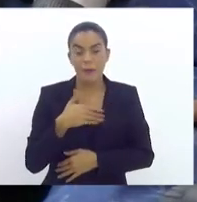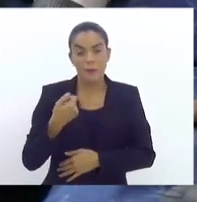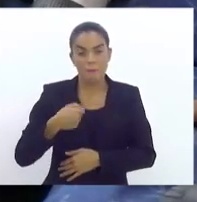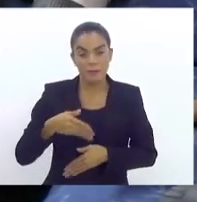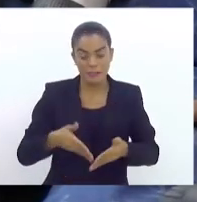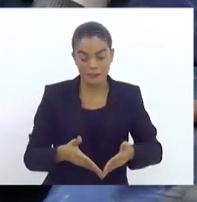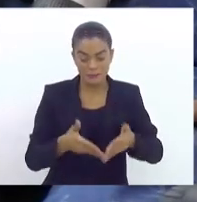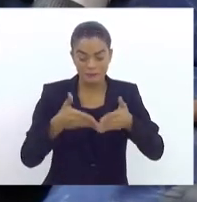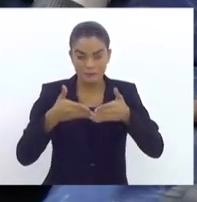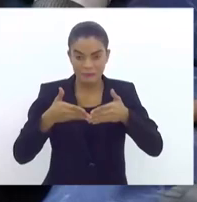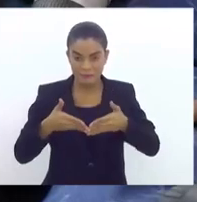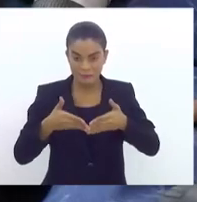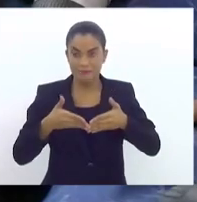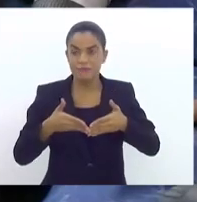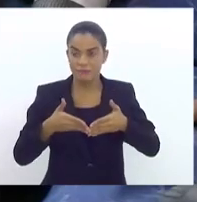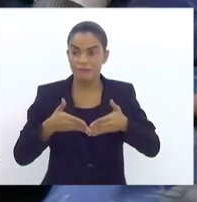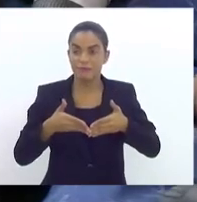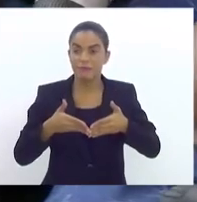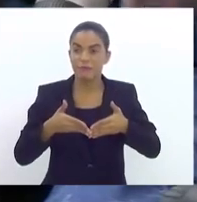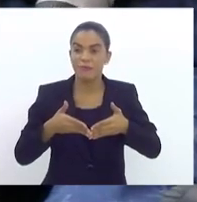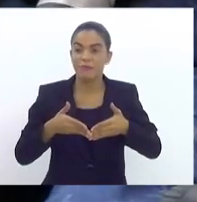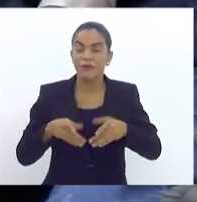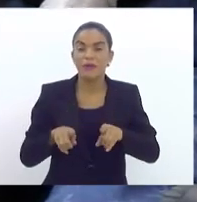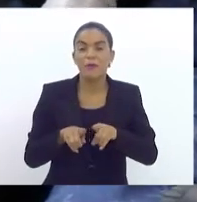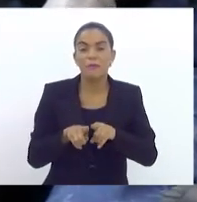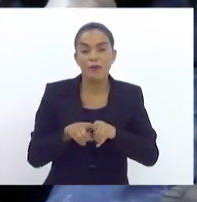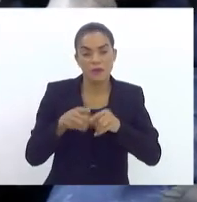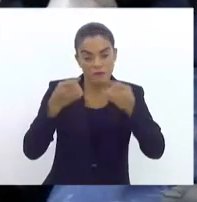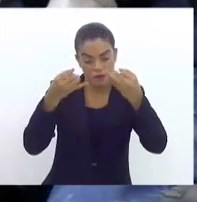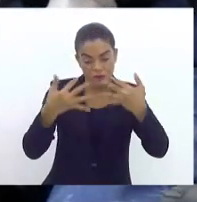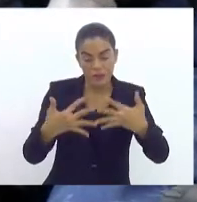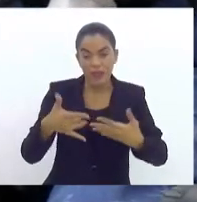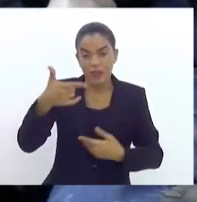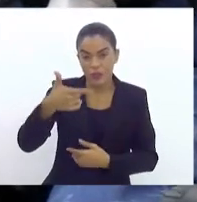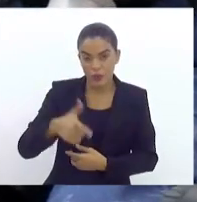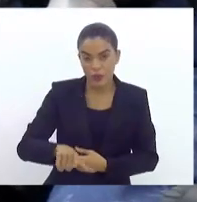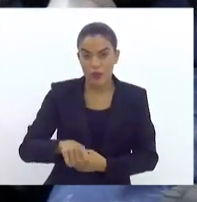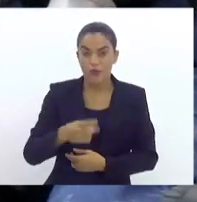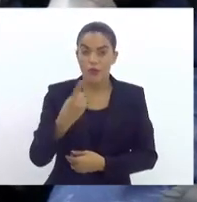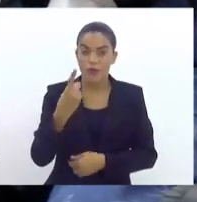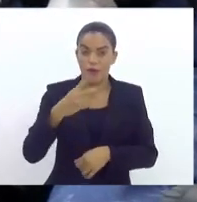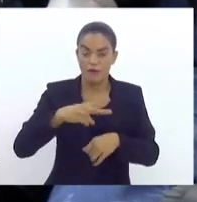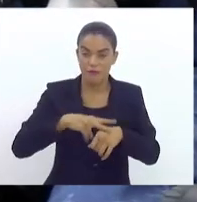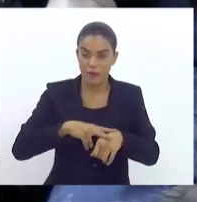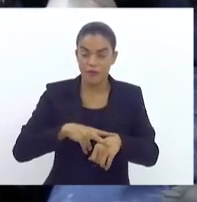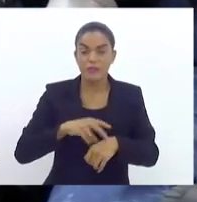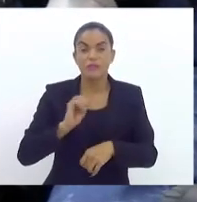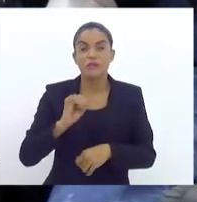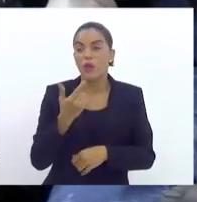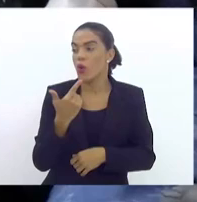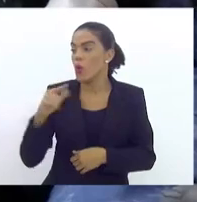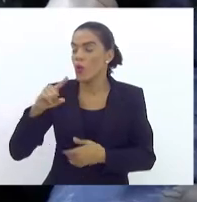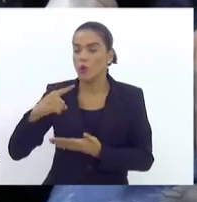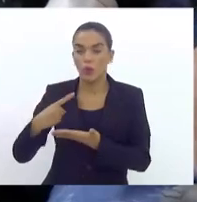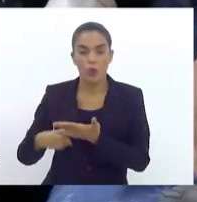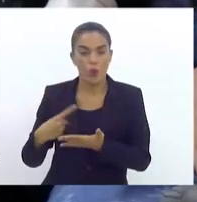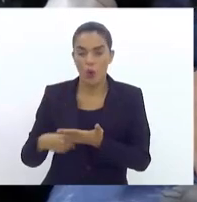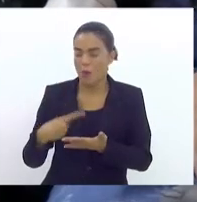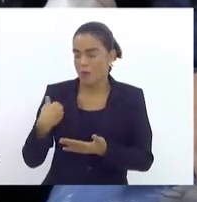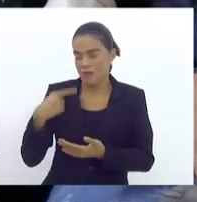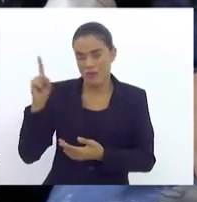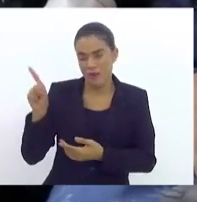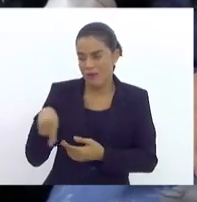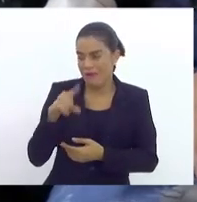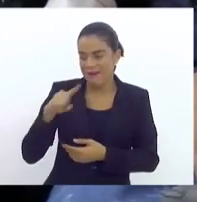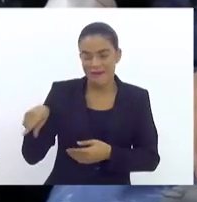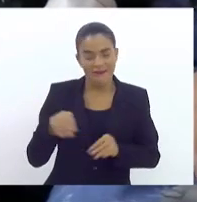me ausentar e vou aqui né me justificar mais uma vez né não se fosse um outro compromisso eu adiaria